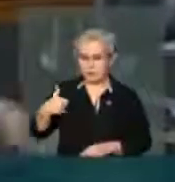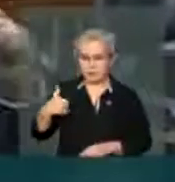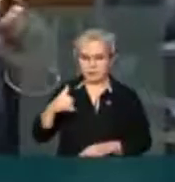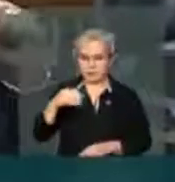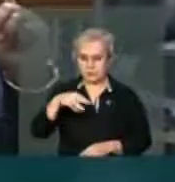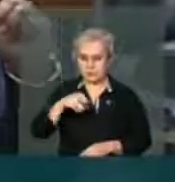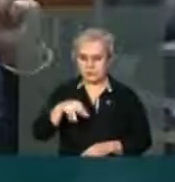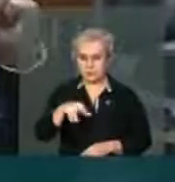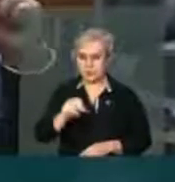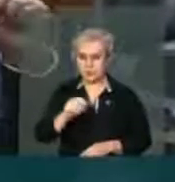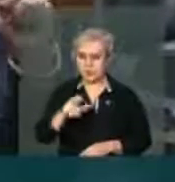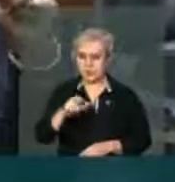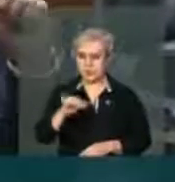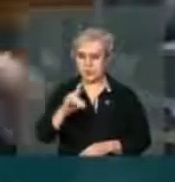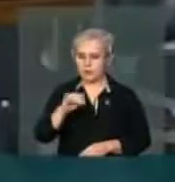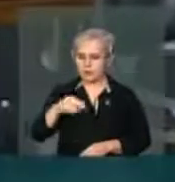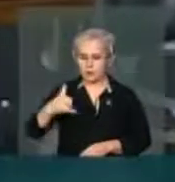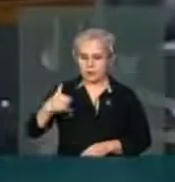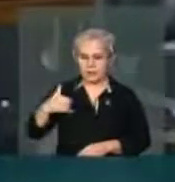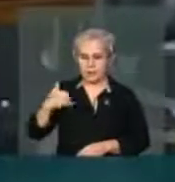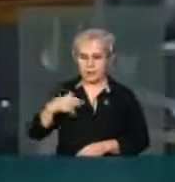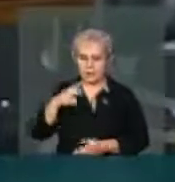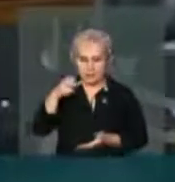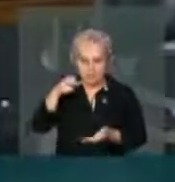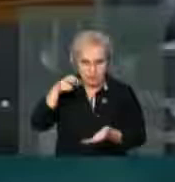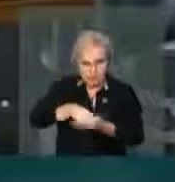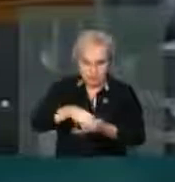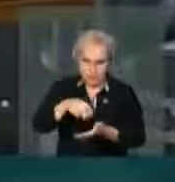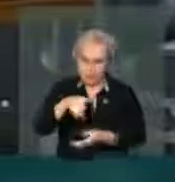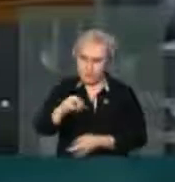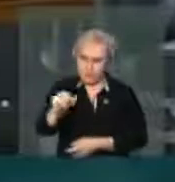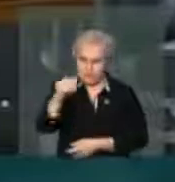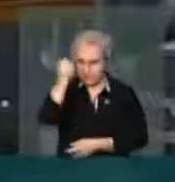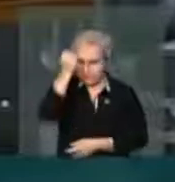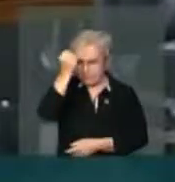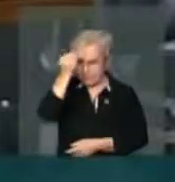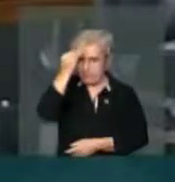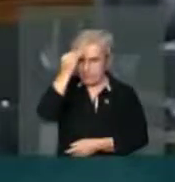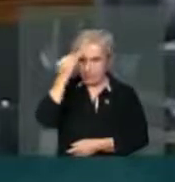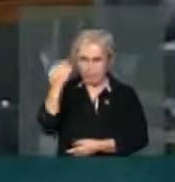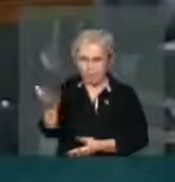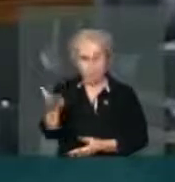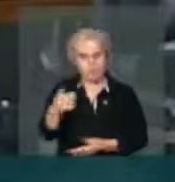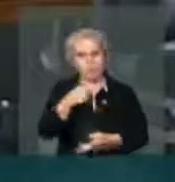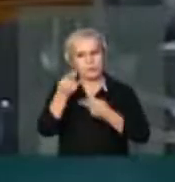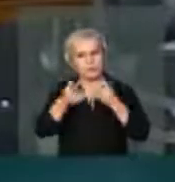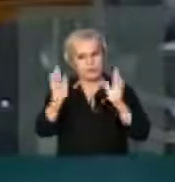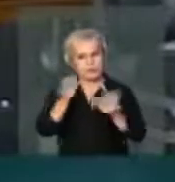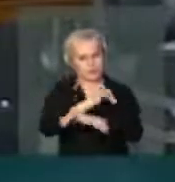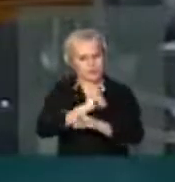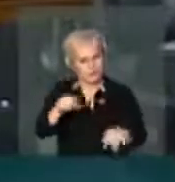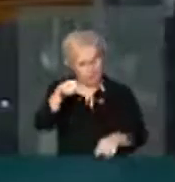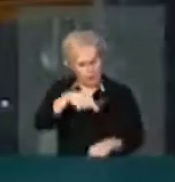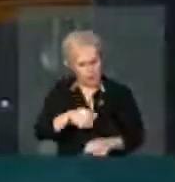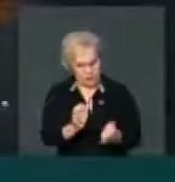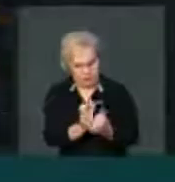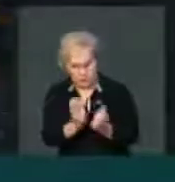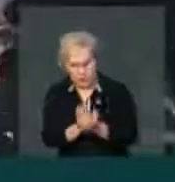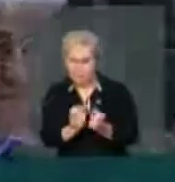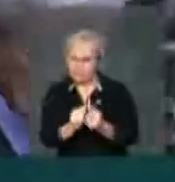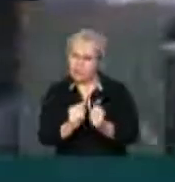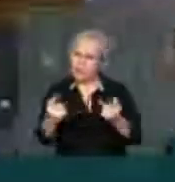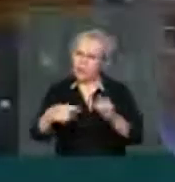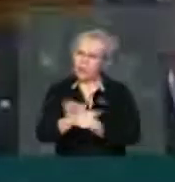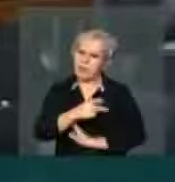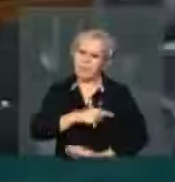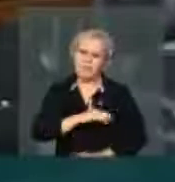Está na contramão de tudo aquilo que pensa o povo brasileiro, esse governo do PT. E eu tenho dito aqui, e vou repetir em alto e bom